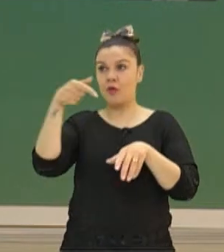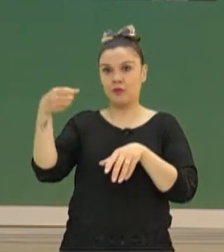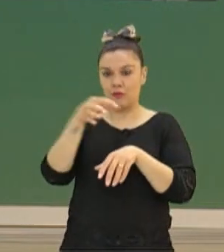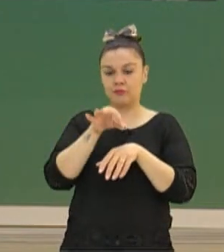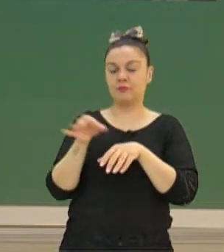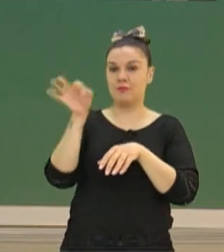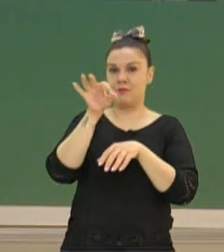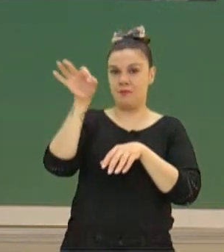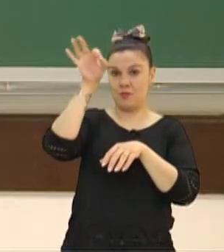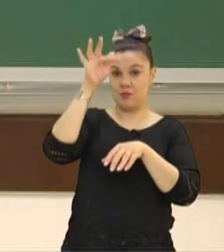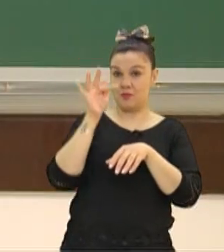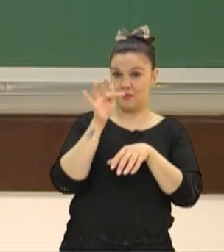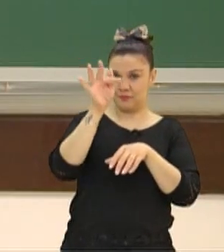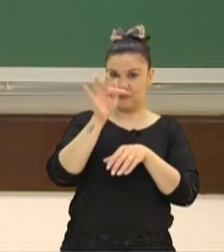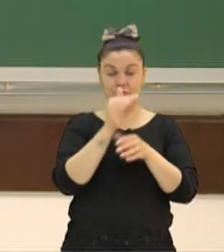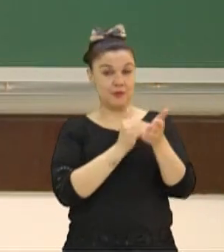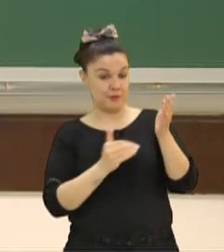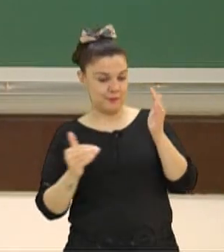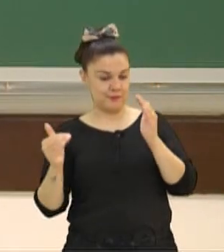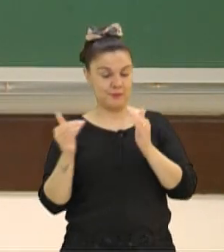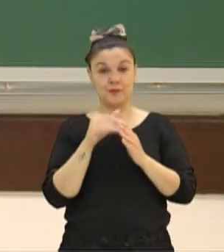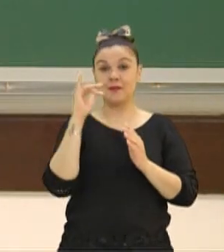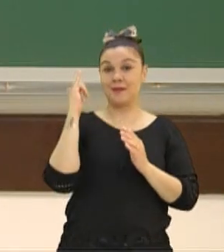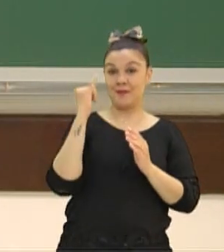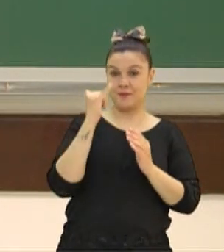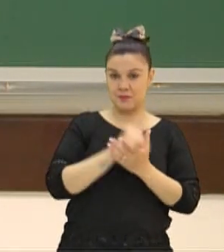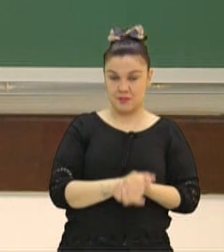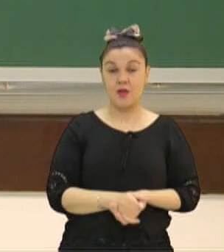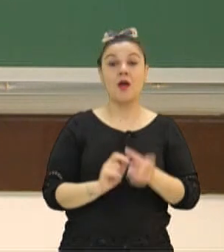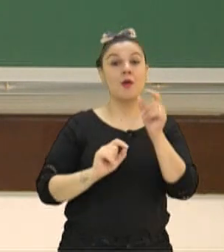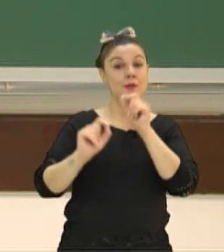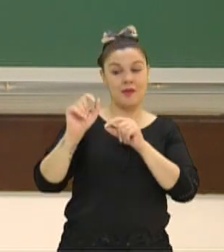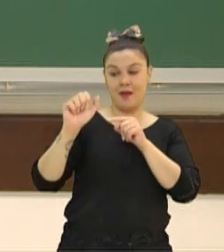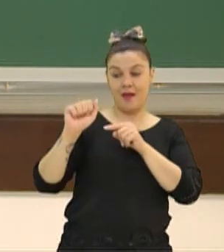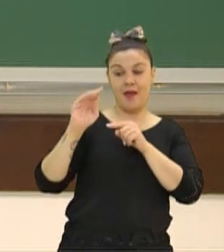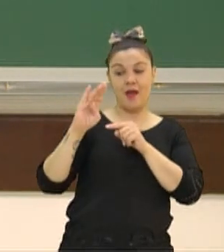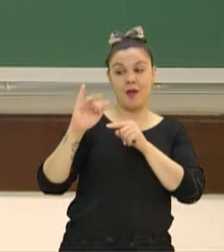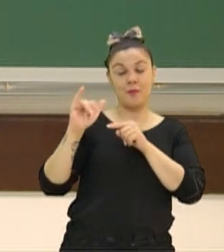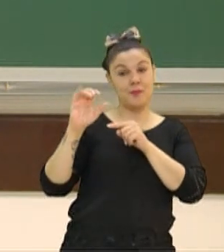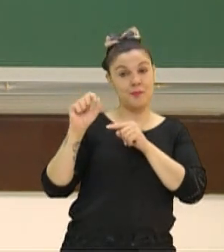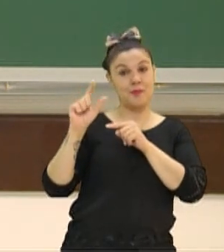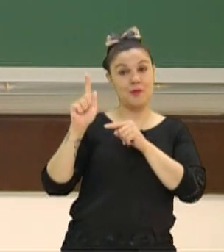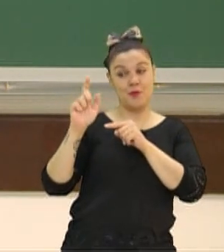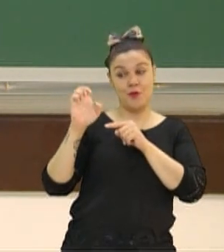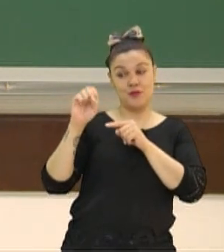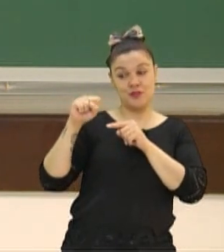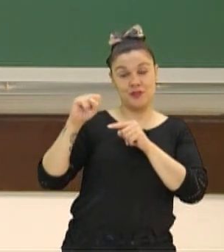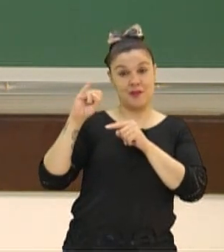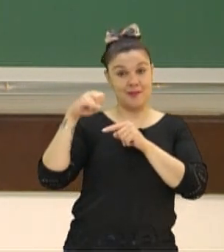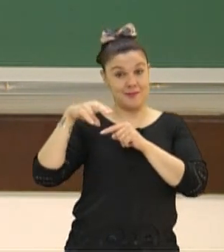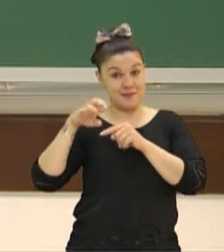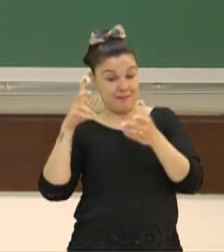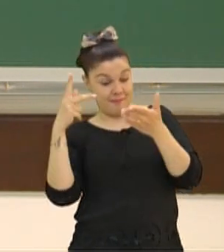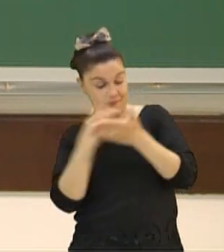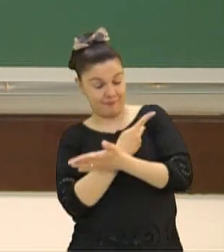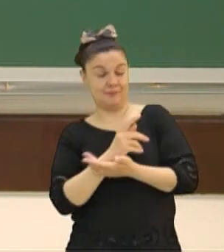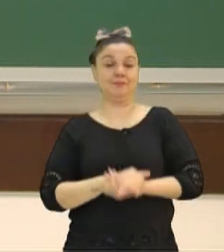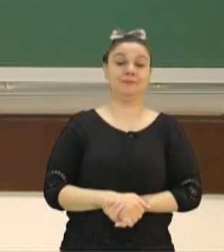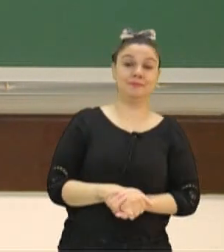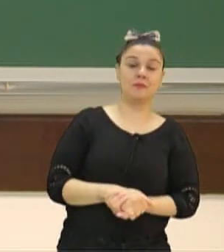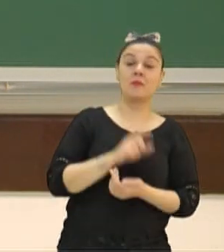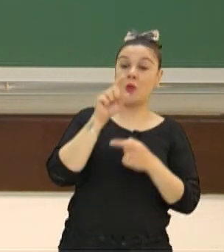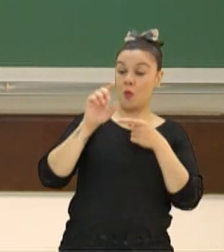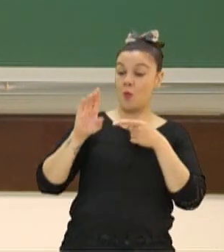no futuro. Tudo isso para te dizer que a teoria da abiogênese não estava certa. A teoria